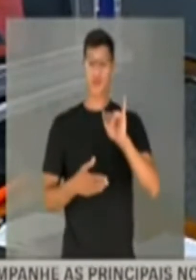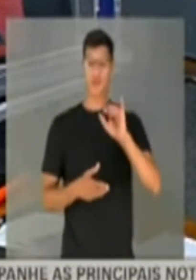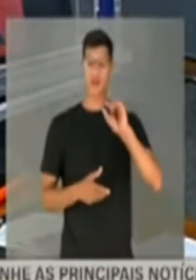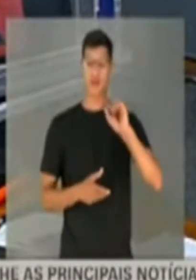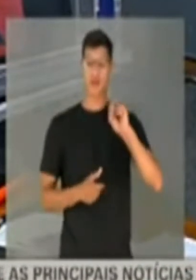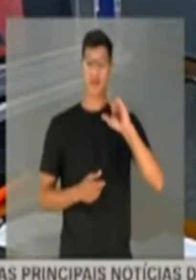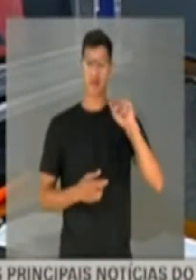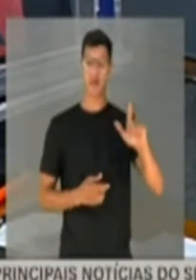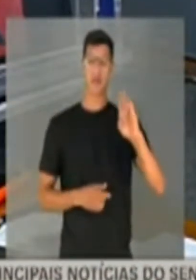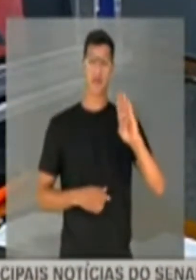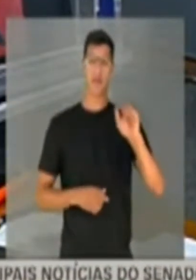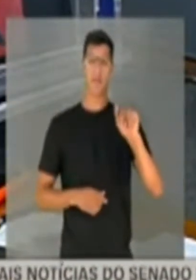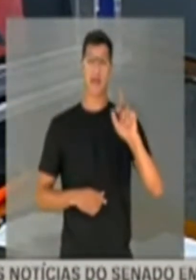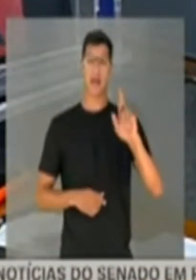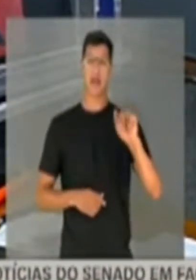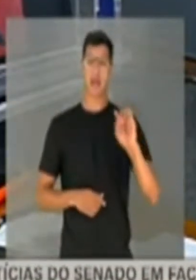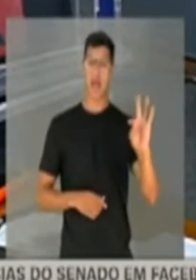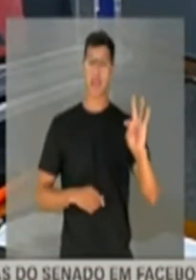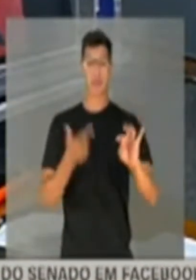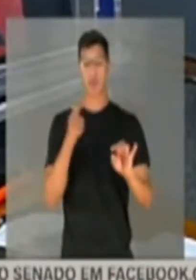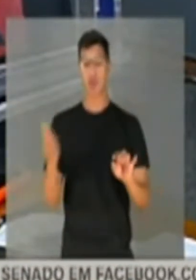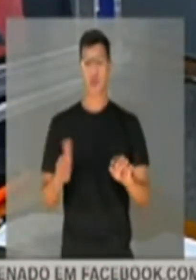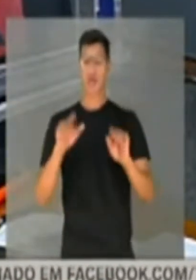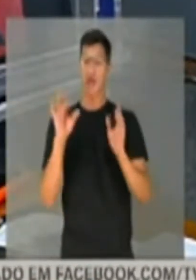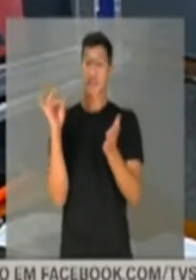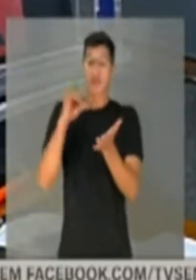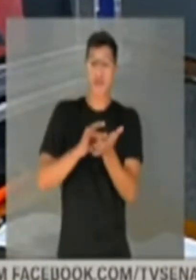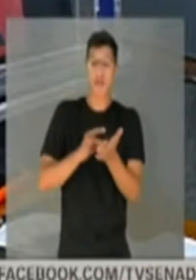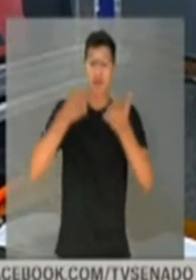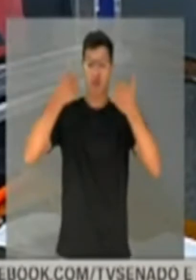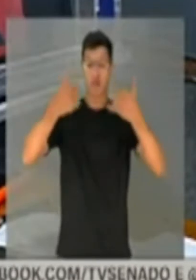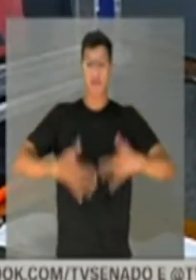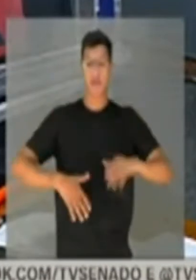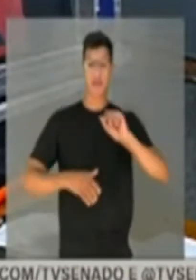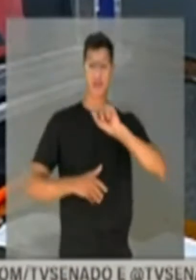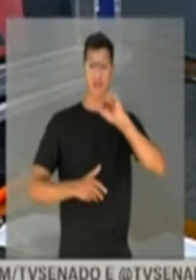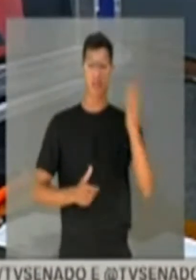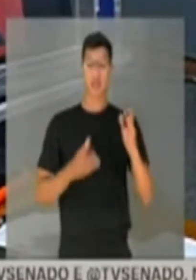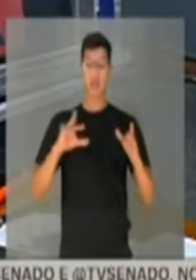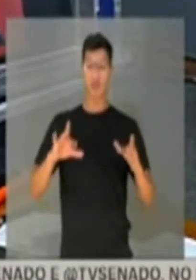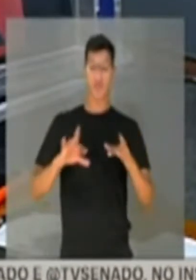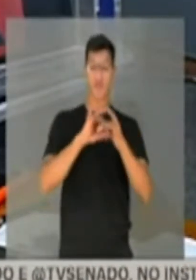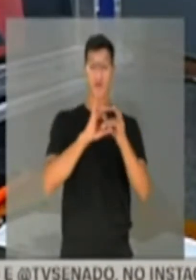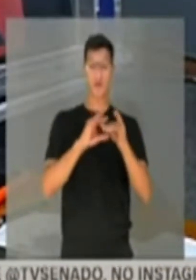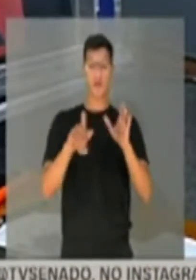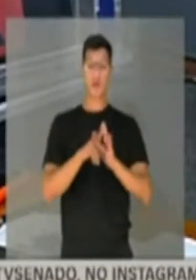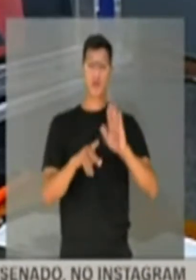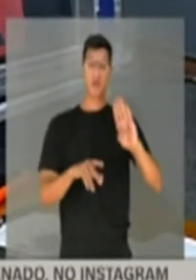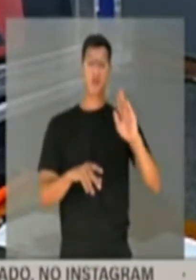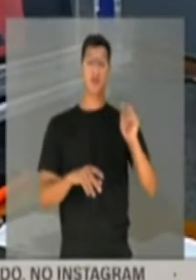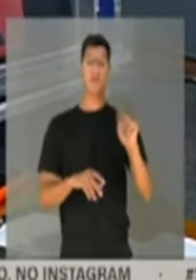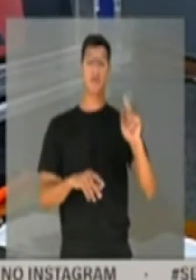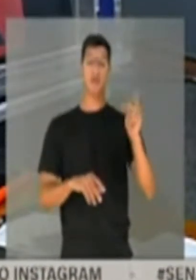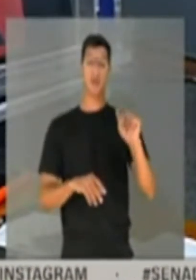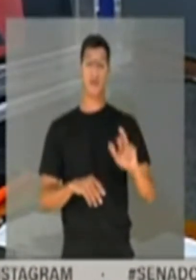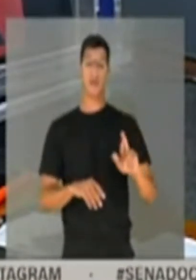Bharat Biotech, não tínhamos a definição, a explicitação clara do vínculo entre a Bharat Biotech